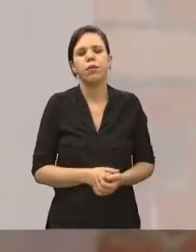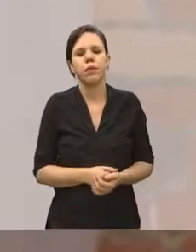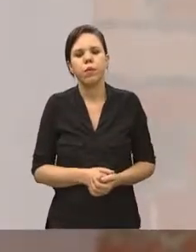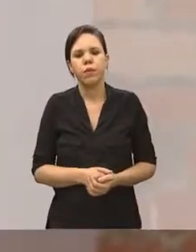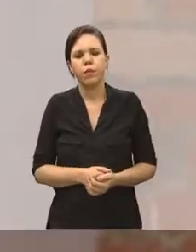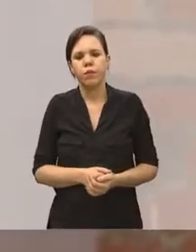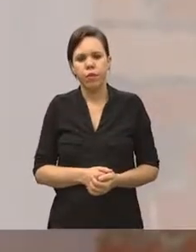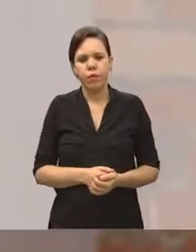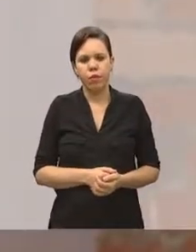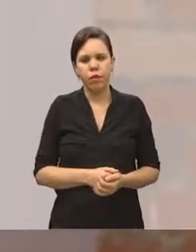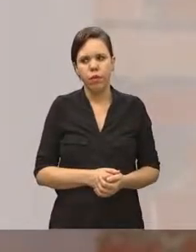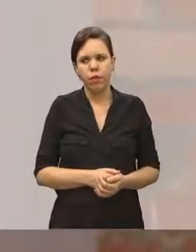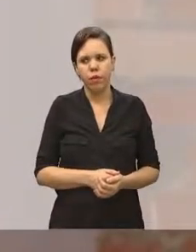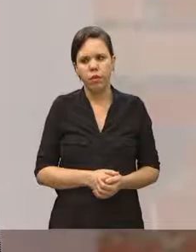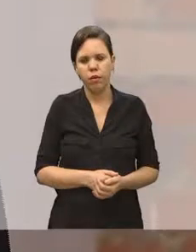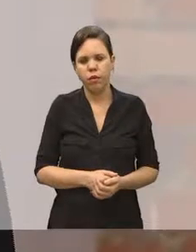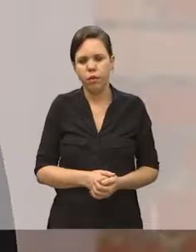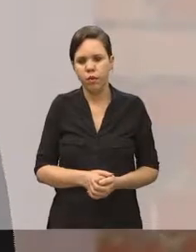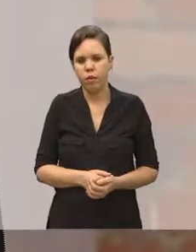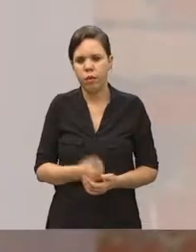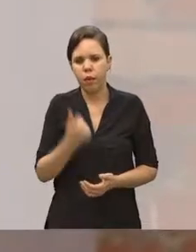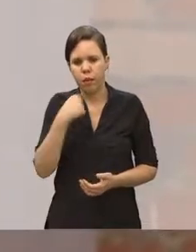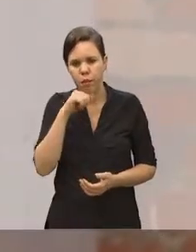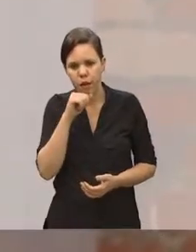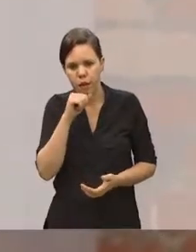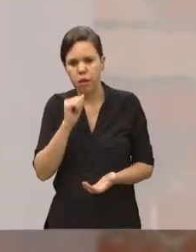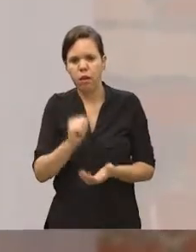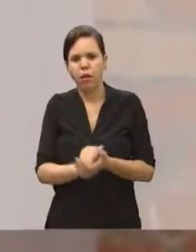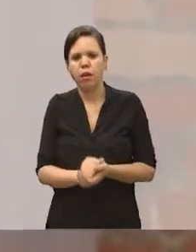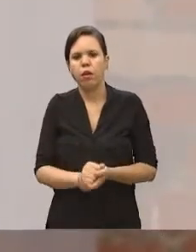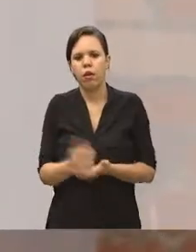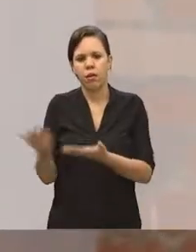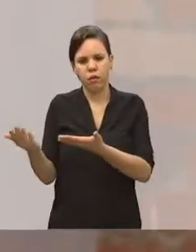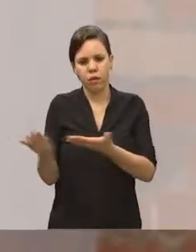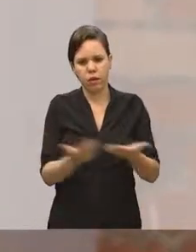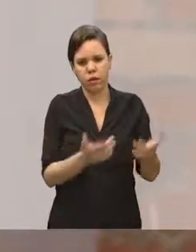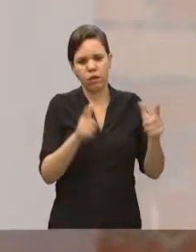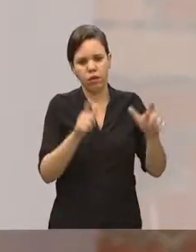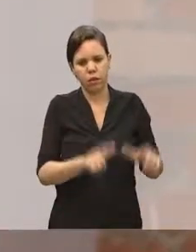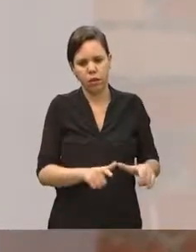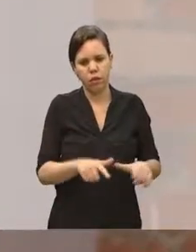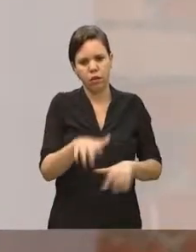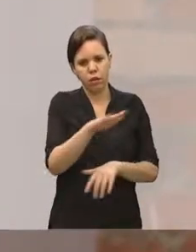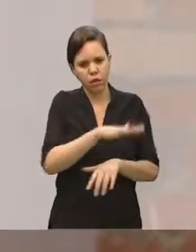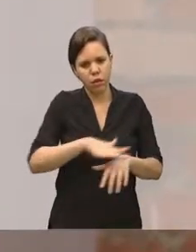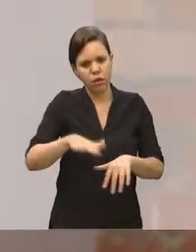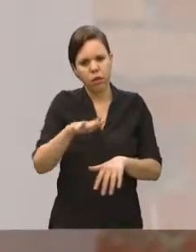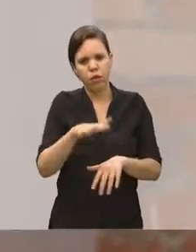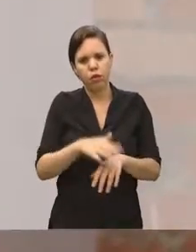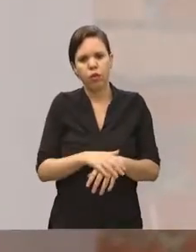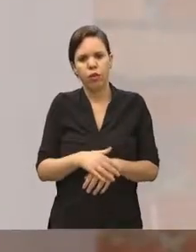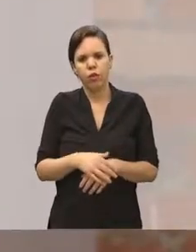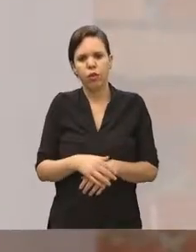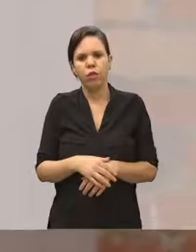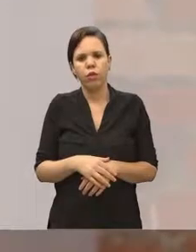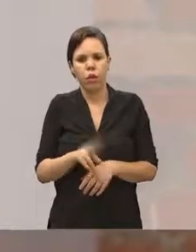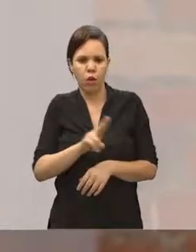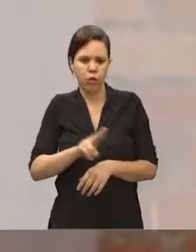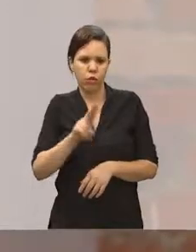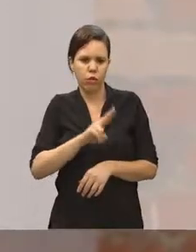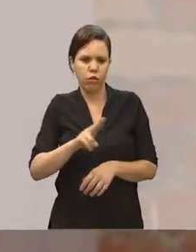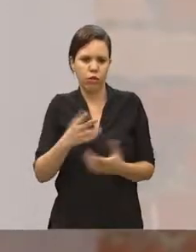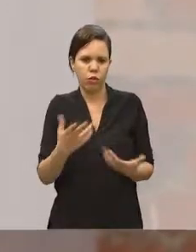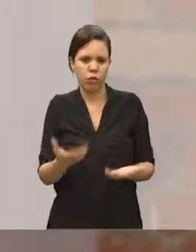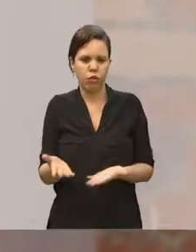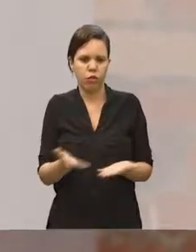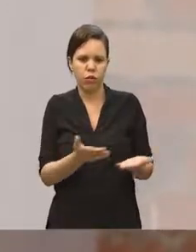essa questão da mãe também ser bem acolhida num ambiente onde eles estão utilizando, né?